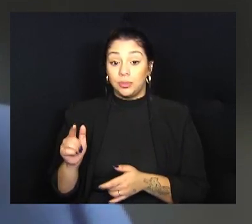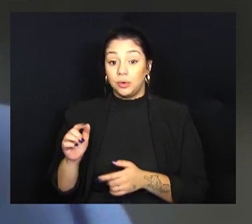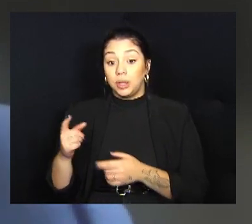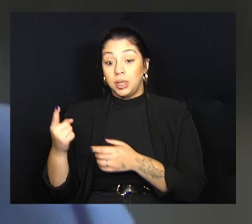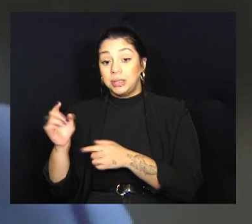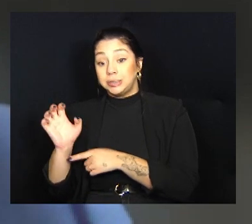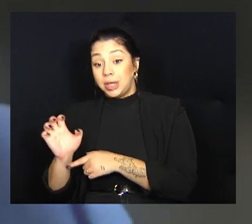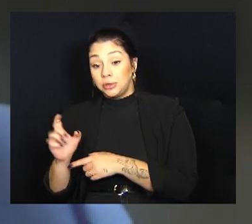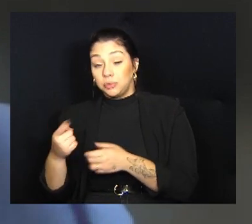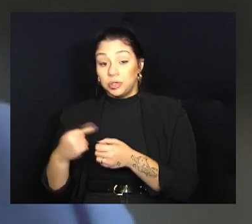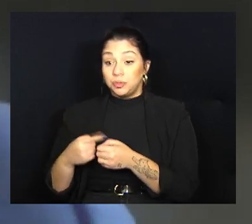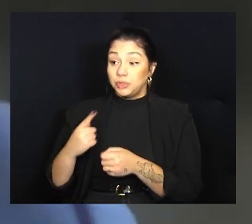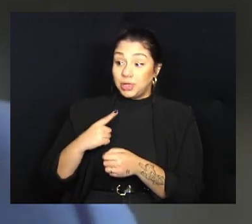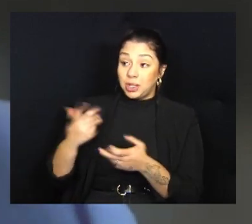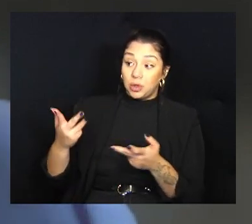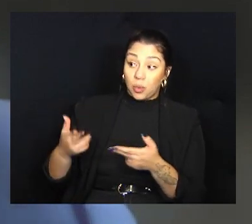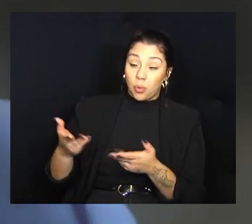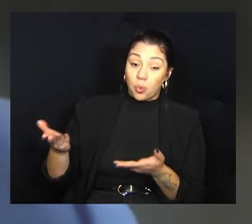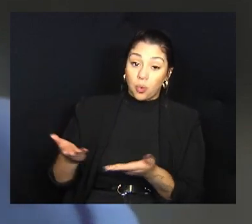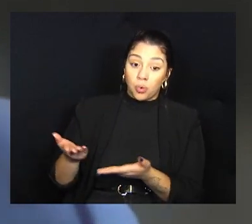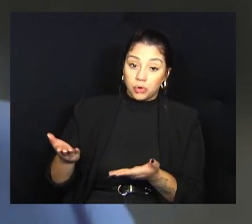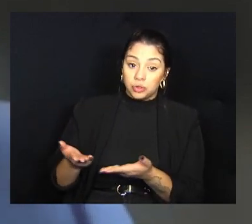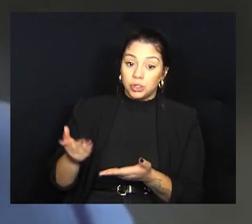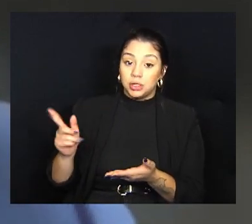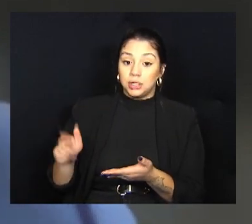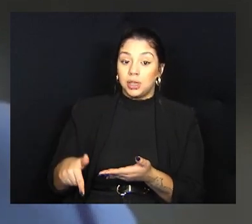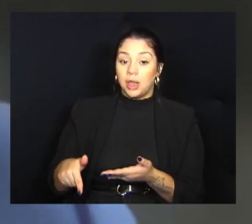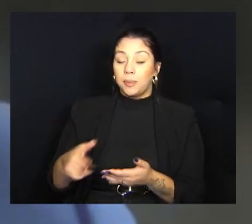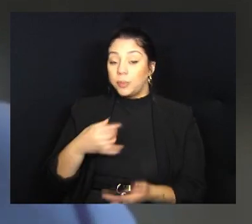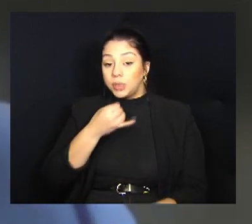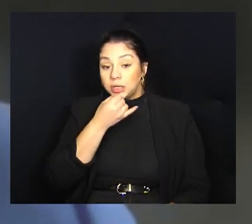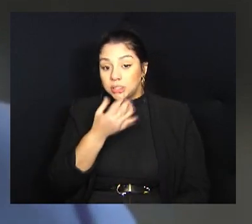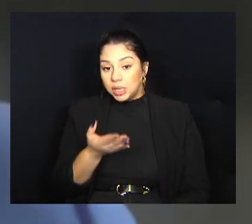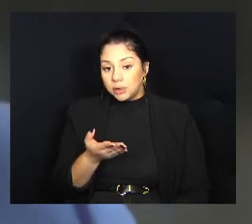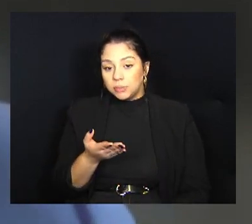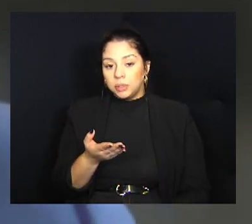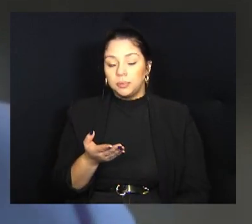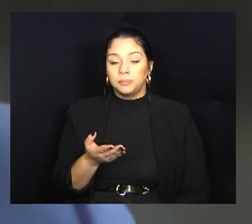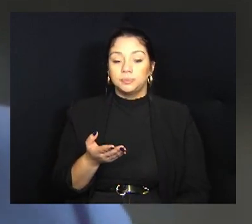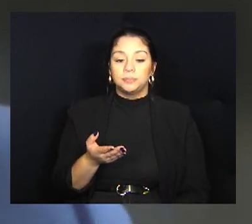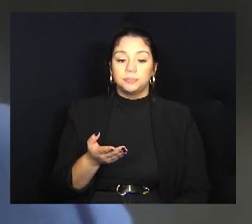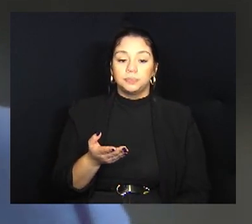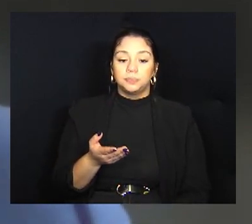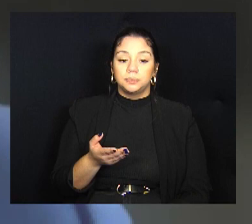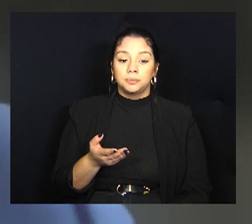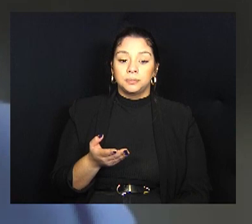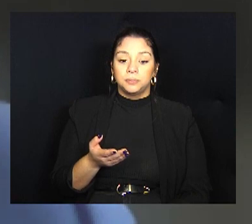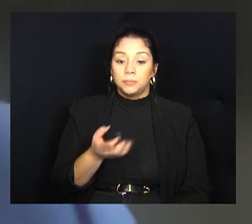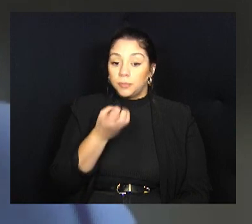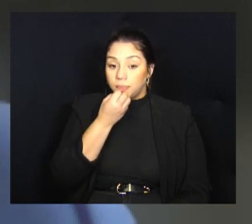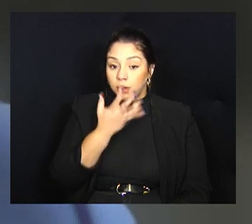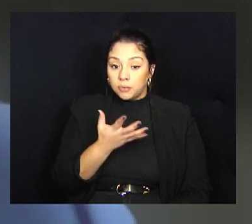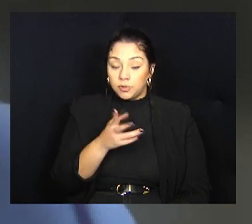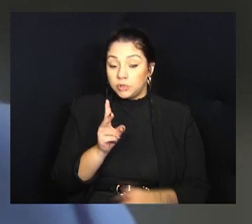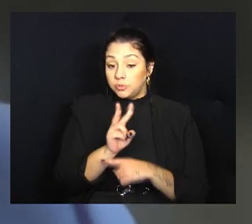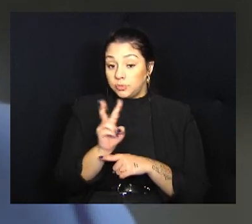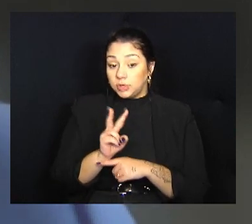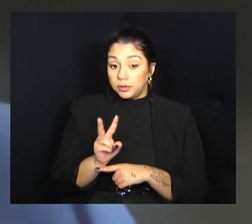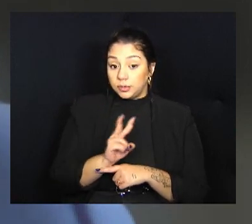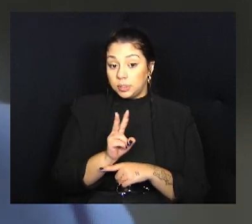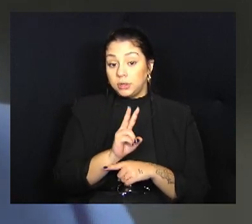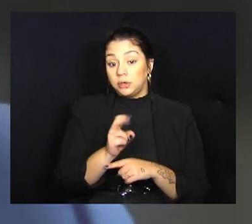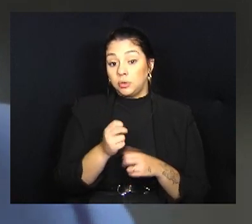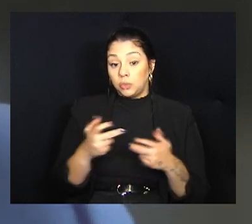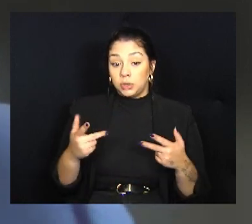hoje de, por exemplo, os benefícios fiscais, regimes de benefícios